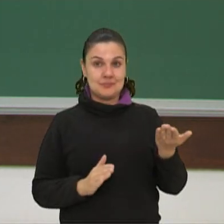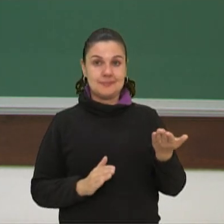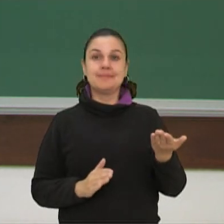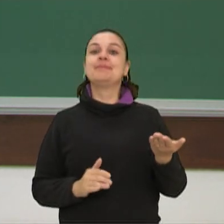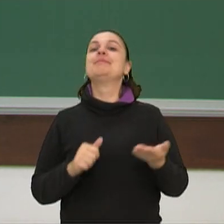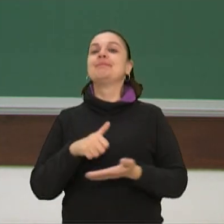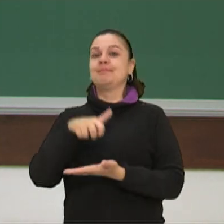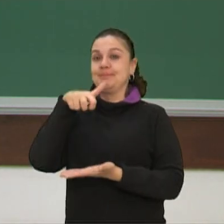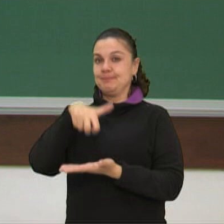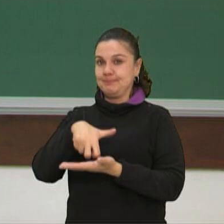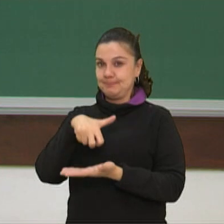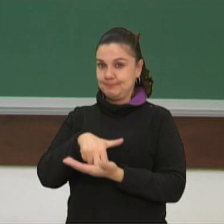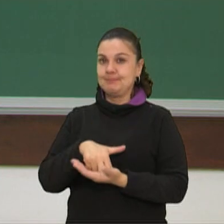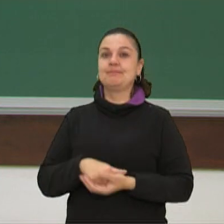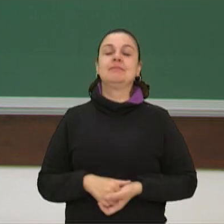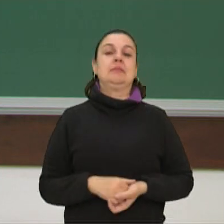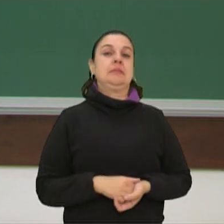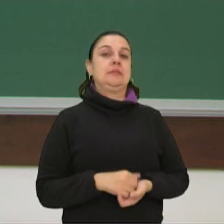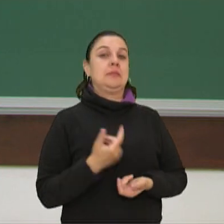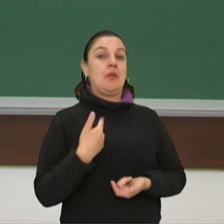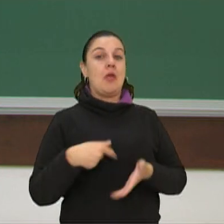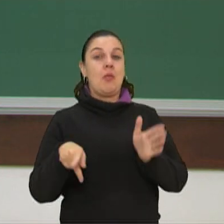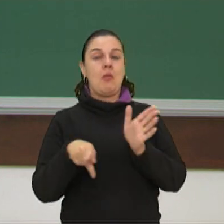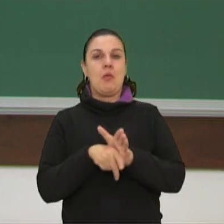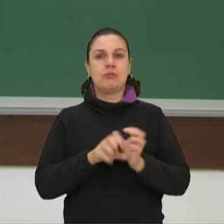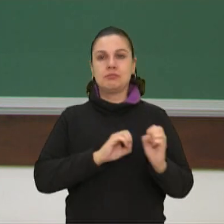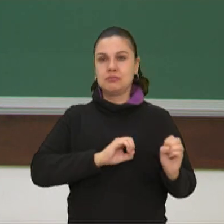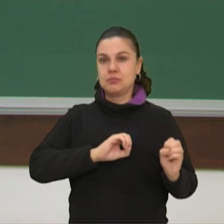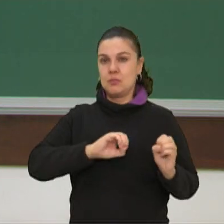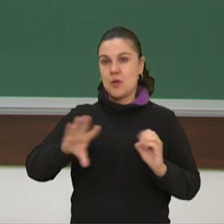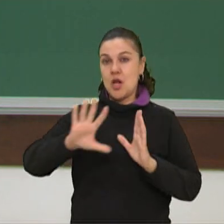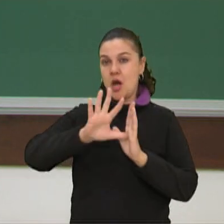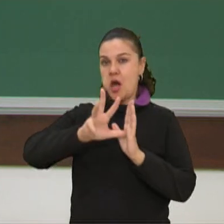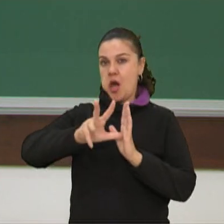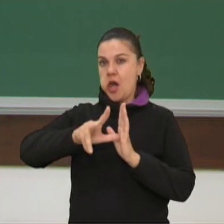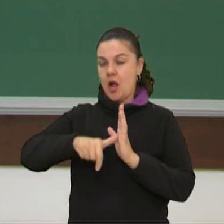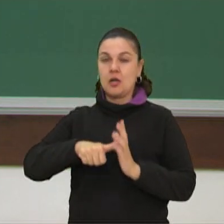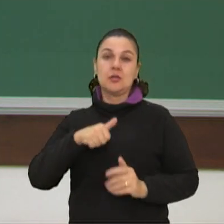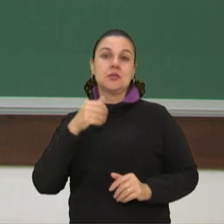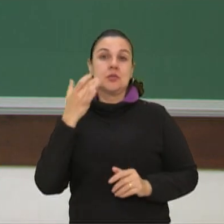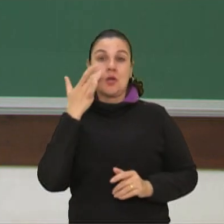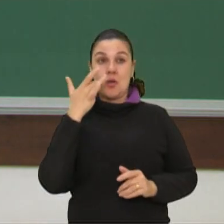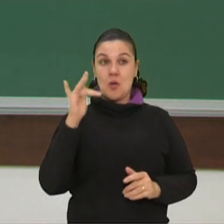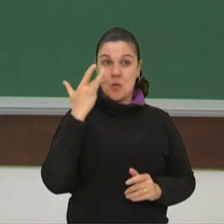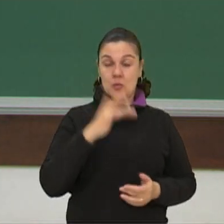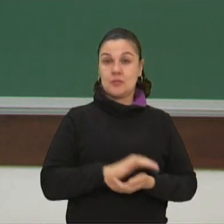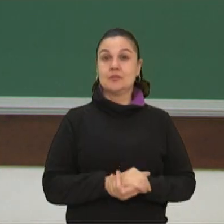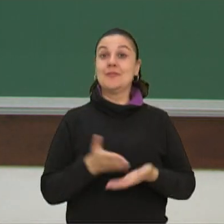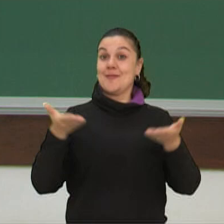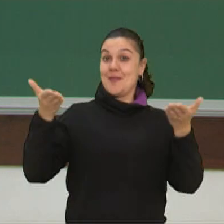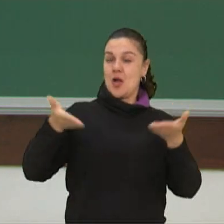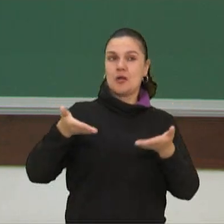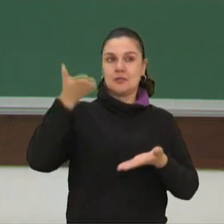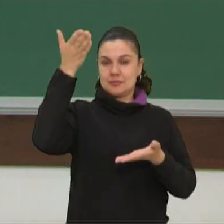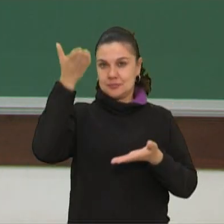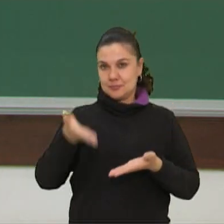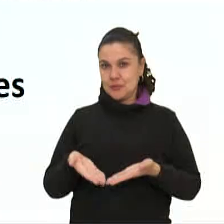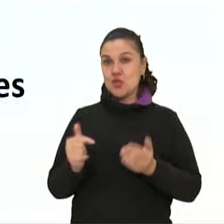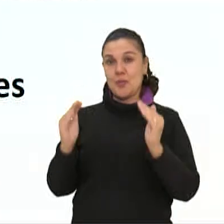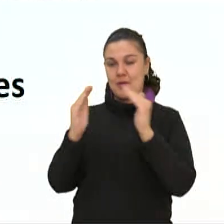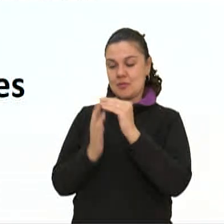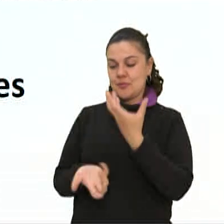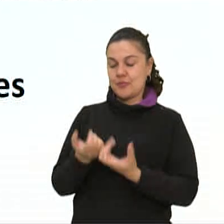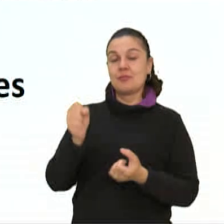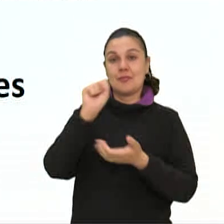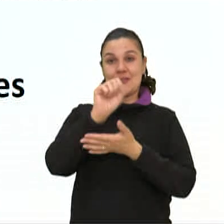penas severas. Crime de contrabando de ouro. Legal? Então, sobre as casas de